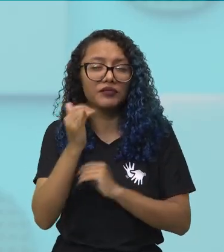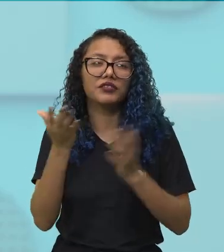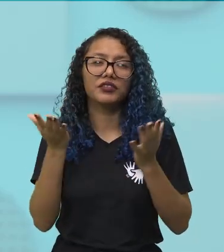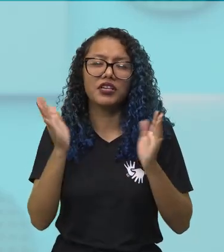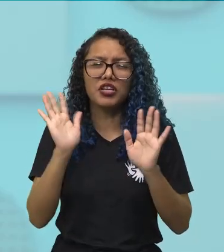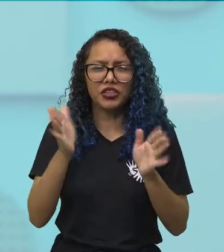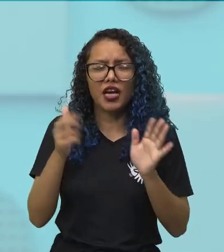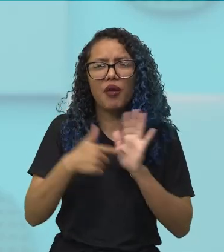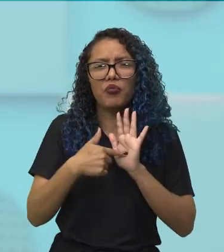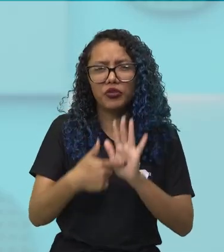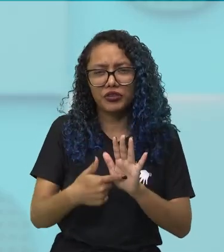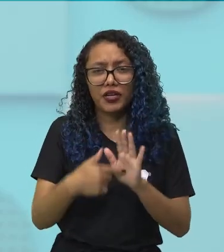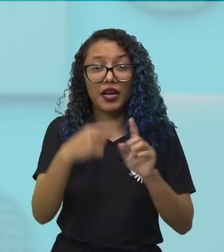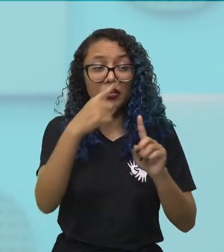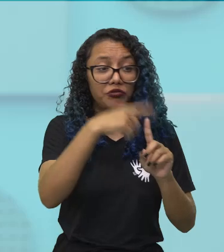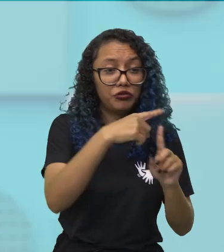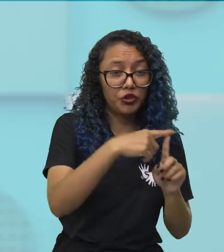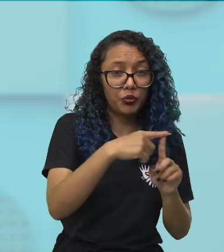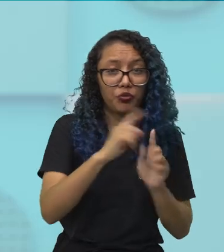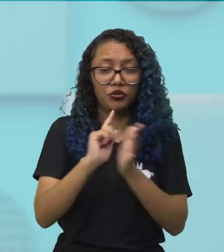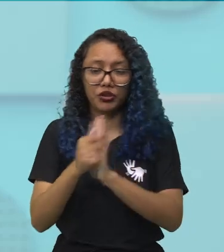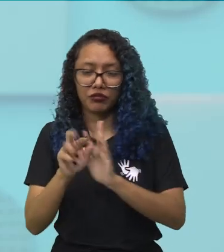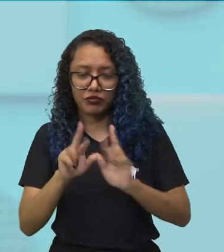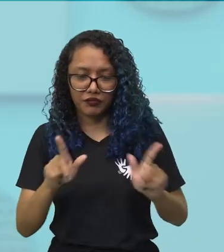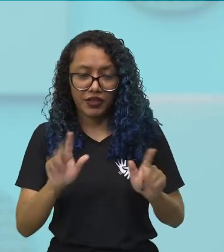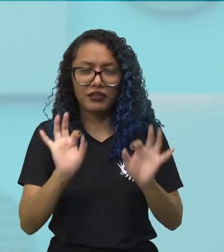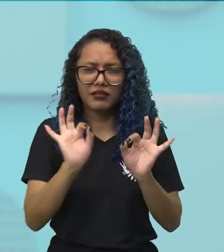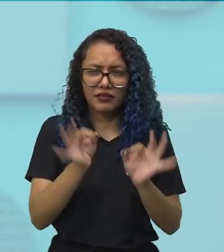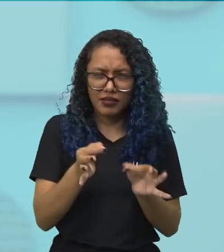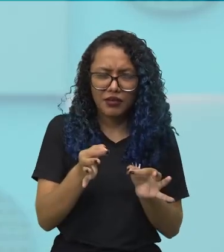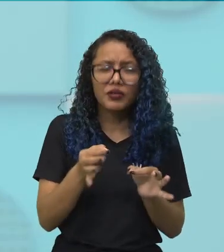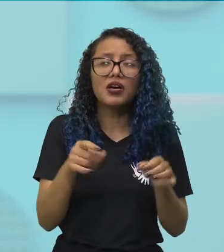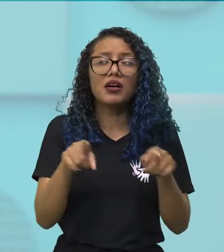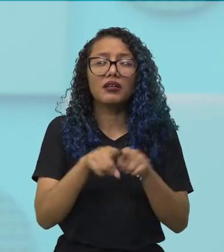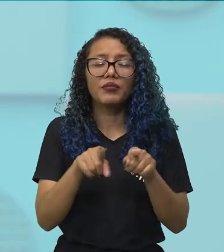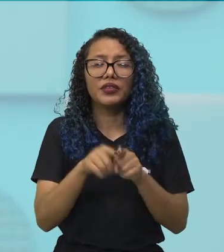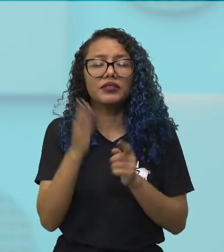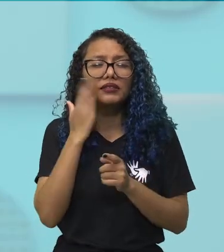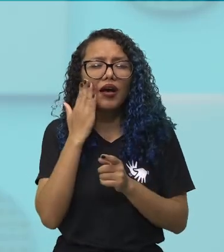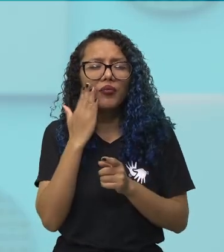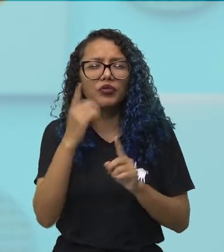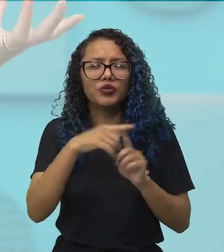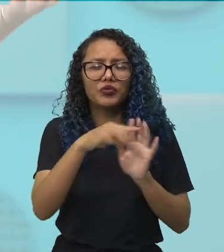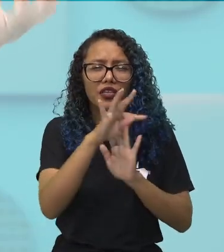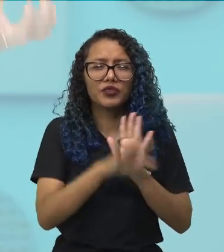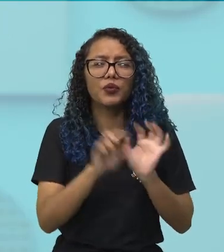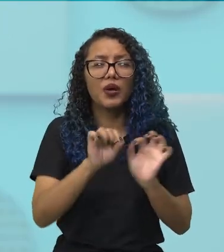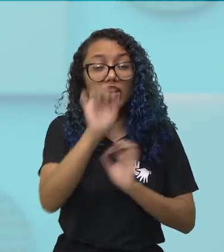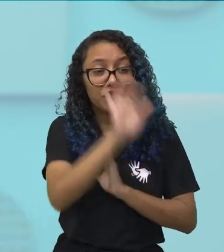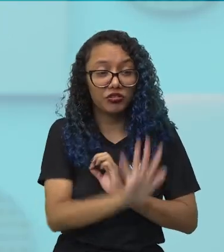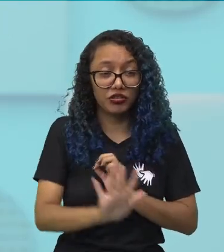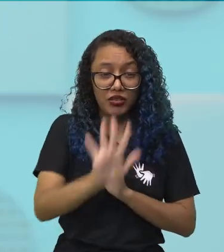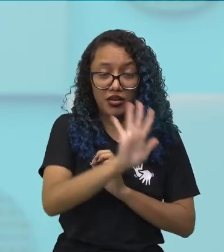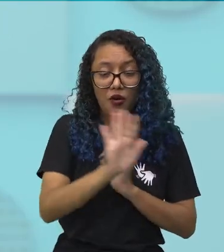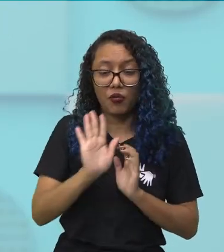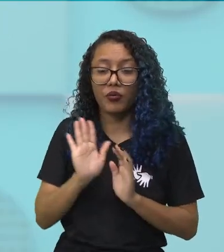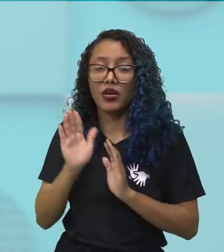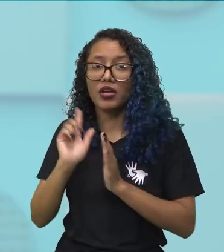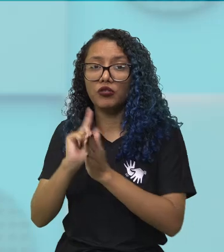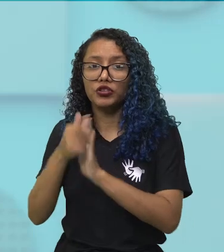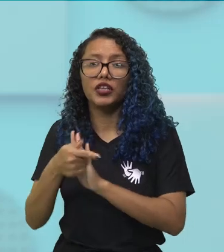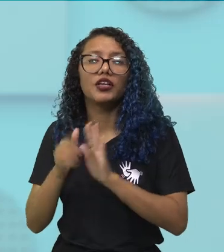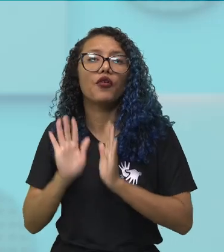diferença entre tipos textuais e gêneros textuais, já sabemos que os tipos é uma coisa mais abrangente e o gênero é